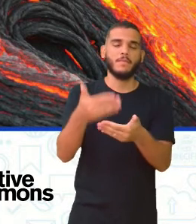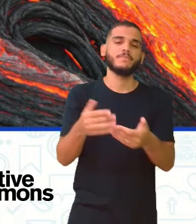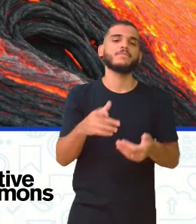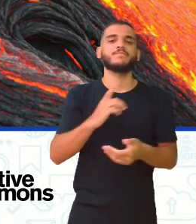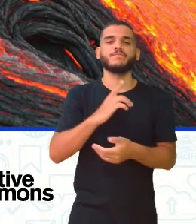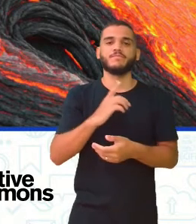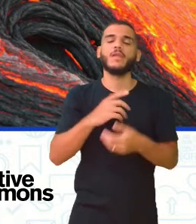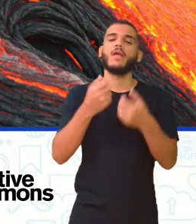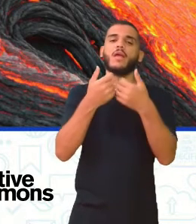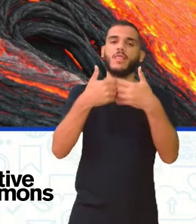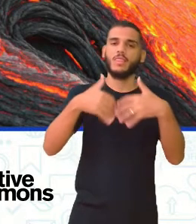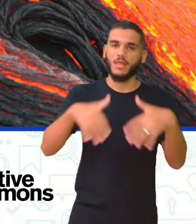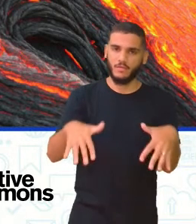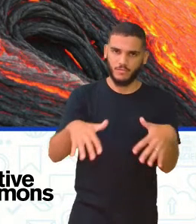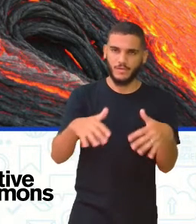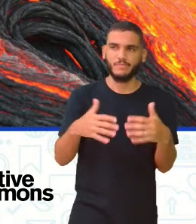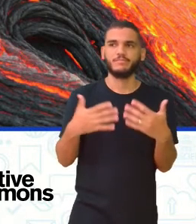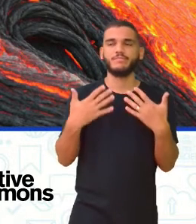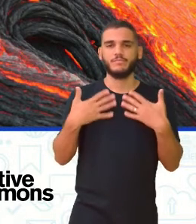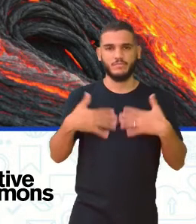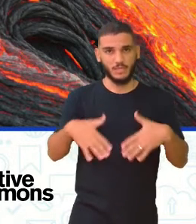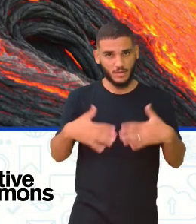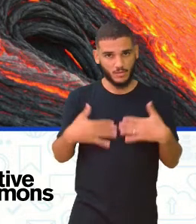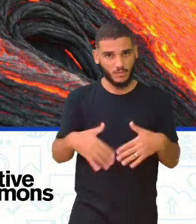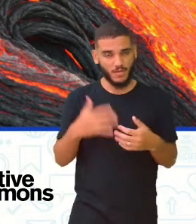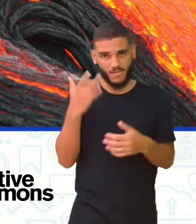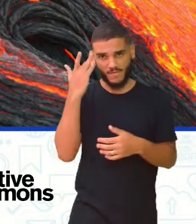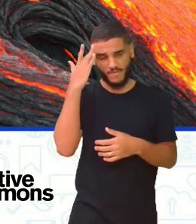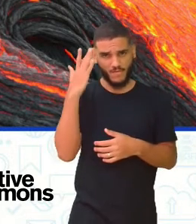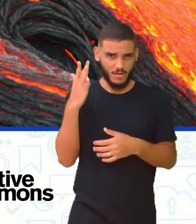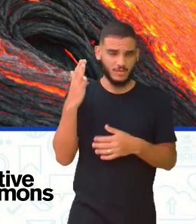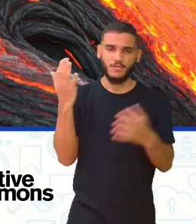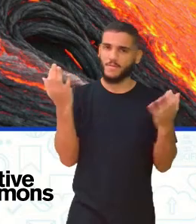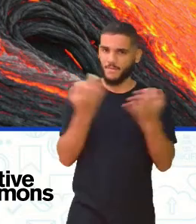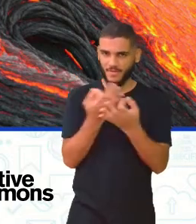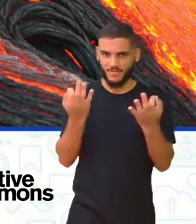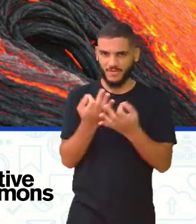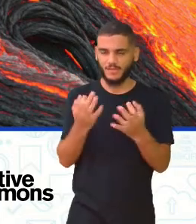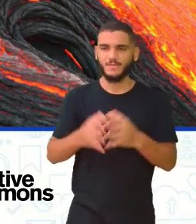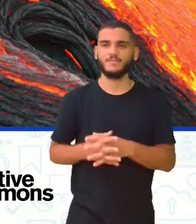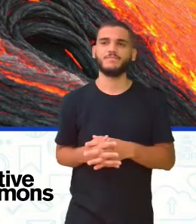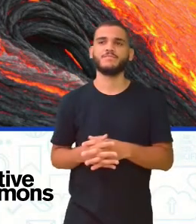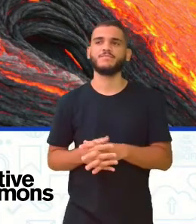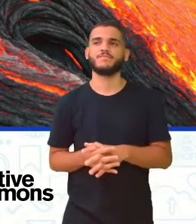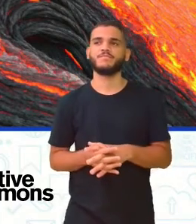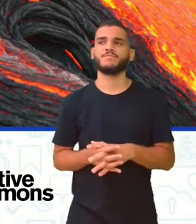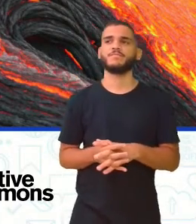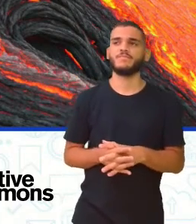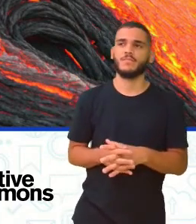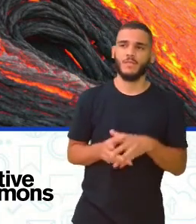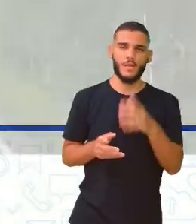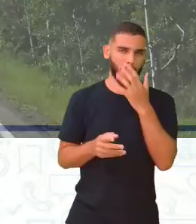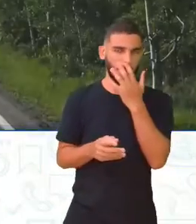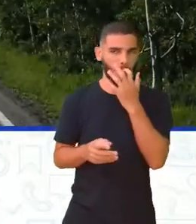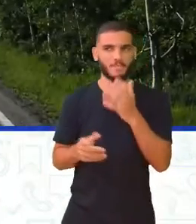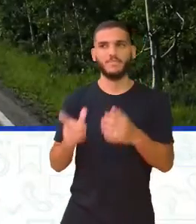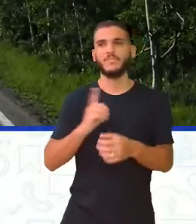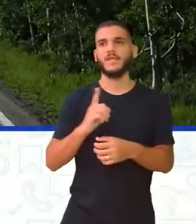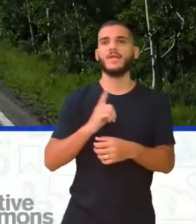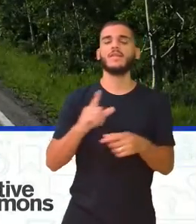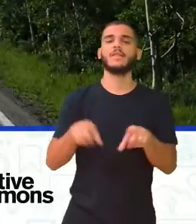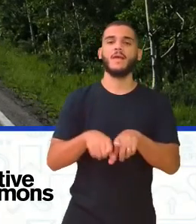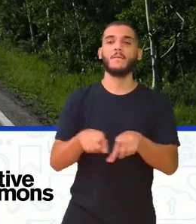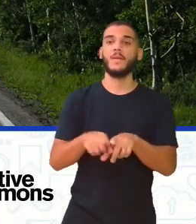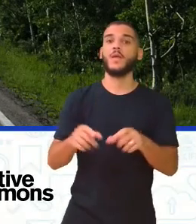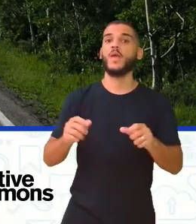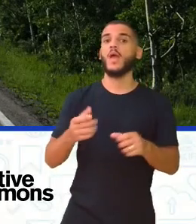naturais. Tranquilo, fácil, perfeito. Se também tem as formas naturais, tem o homem, né? Tem a